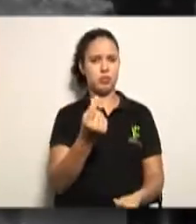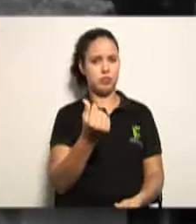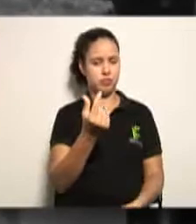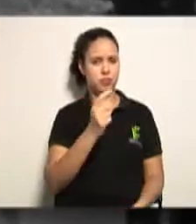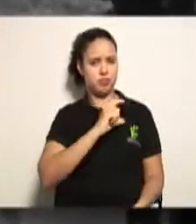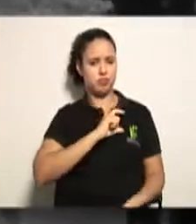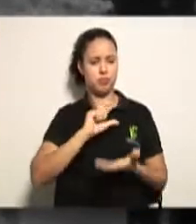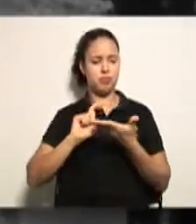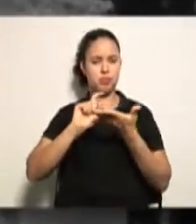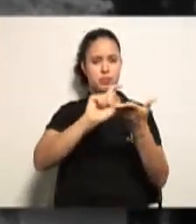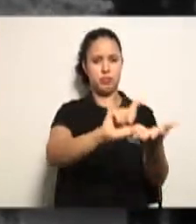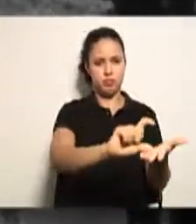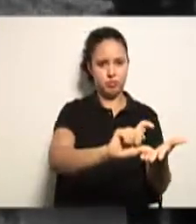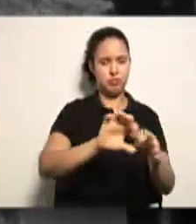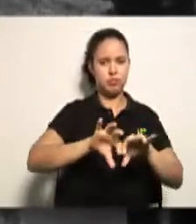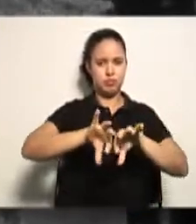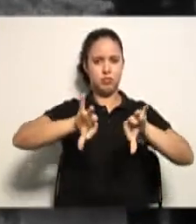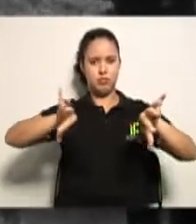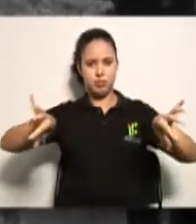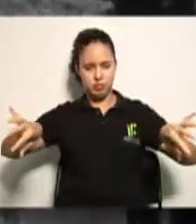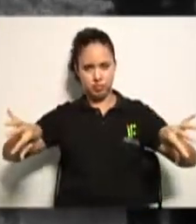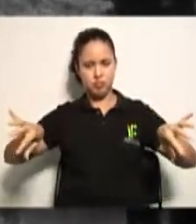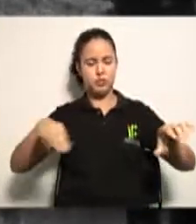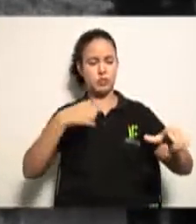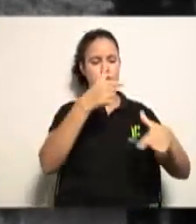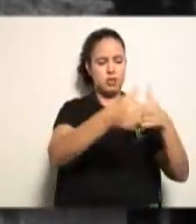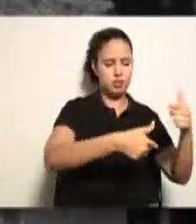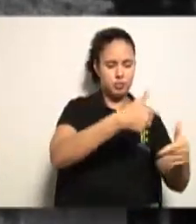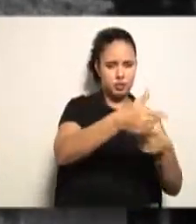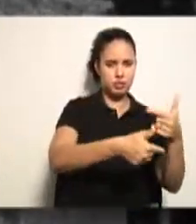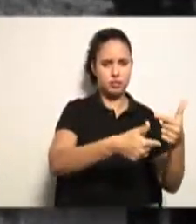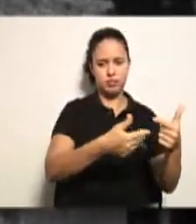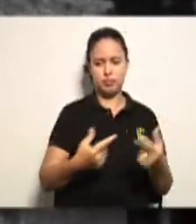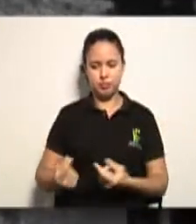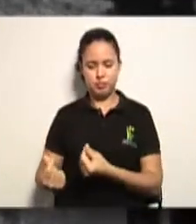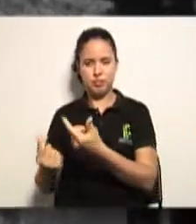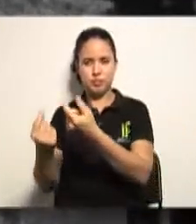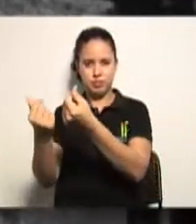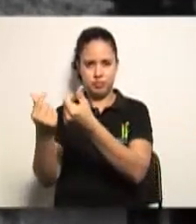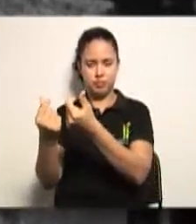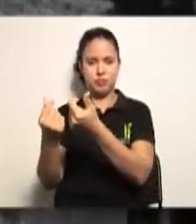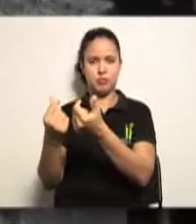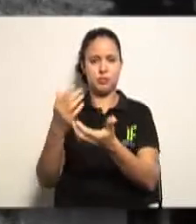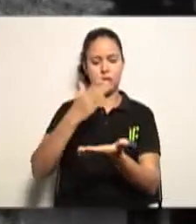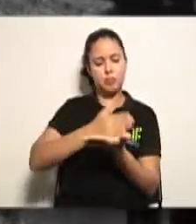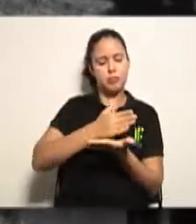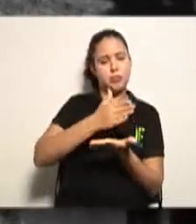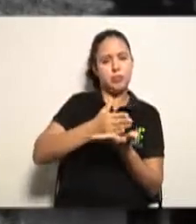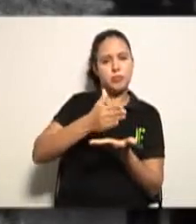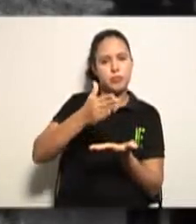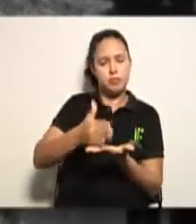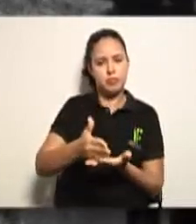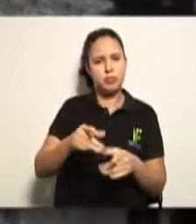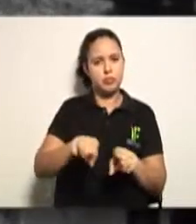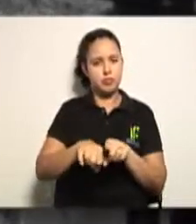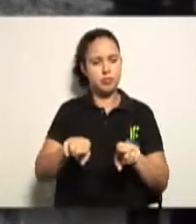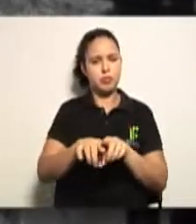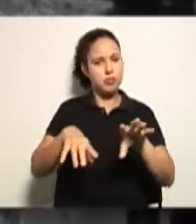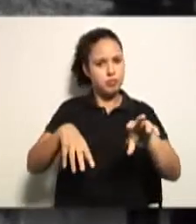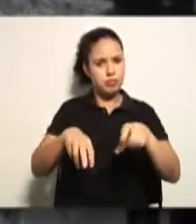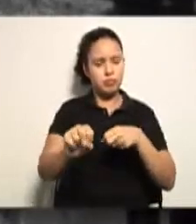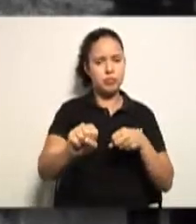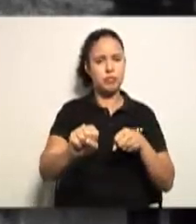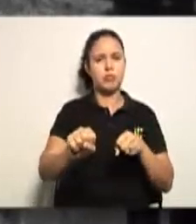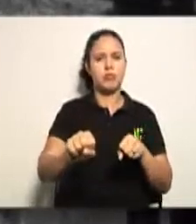entre o capital e o trabalho e uma maior divisão do trabalho, mais etapas, especialização na produção.